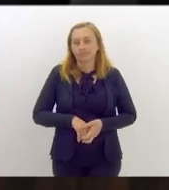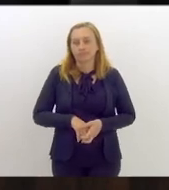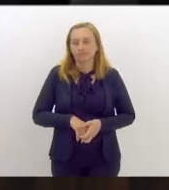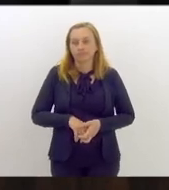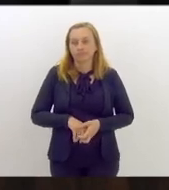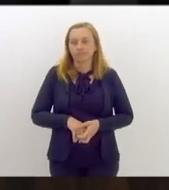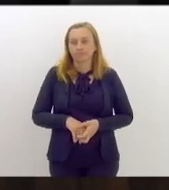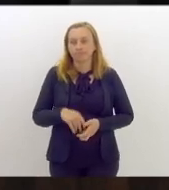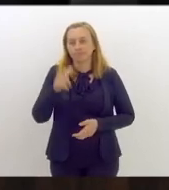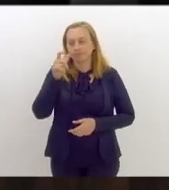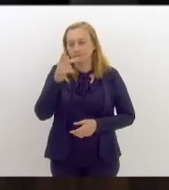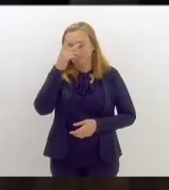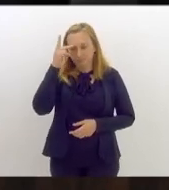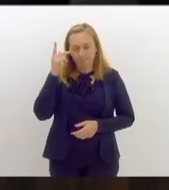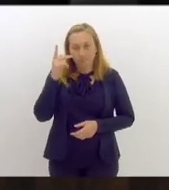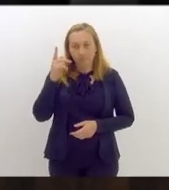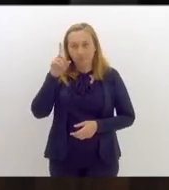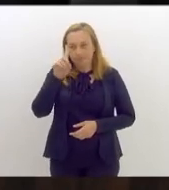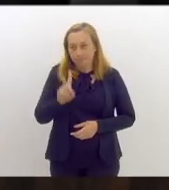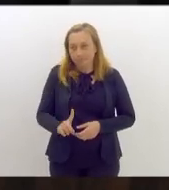Da pessoa com deficiência,